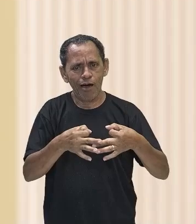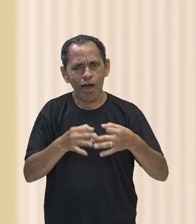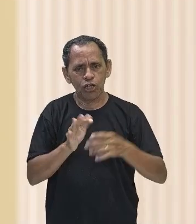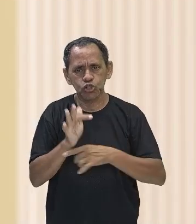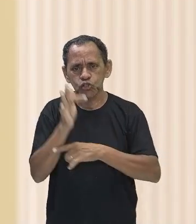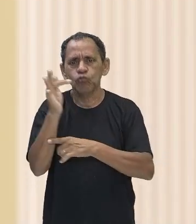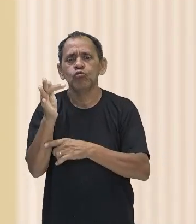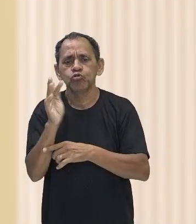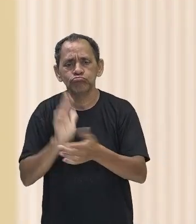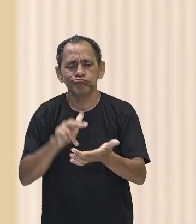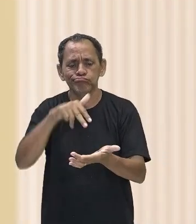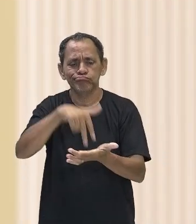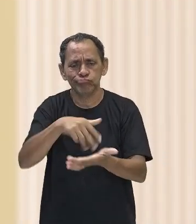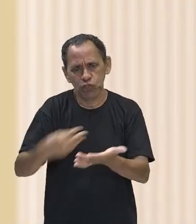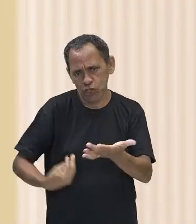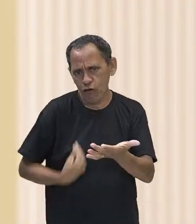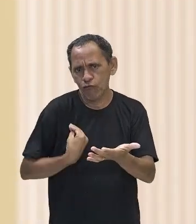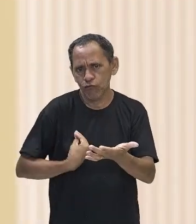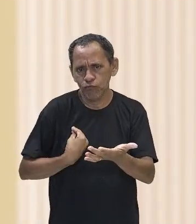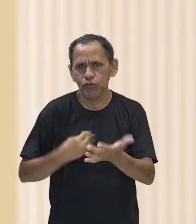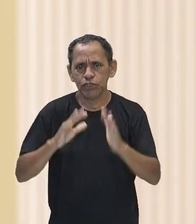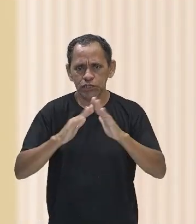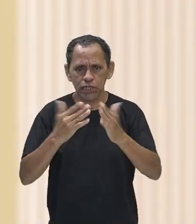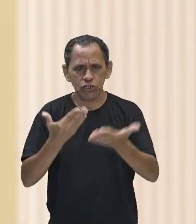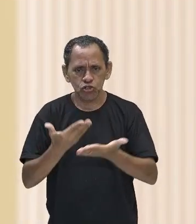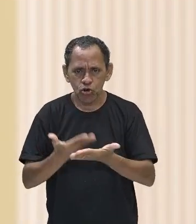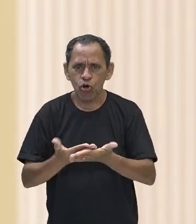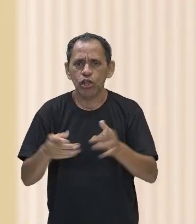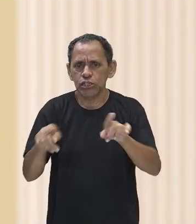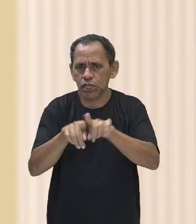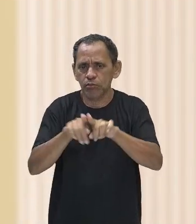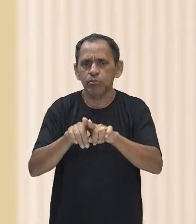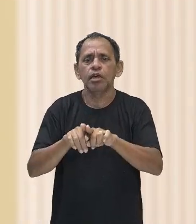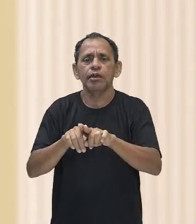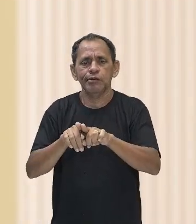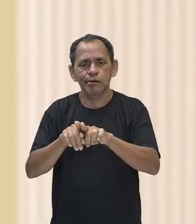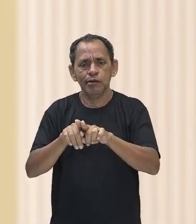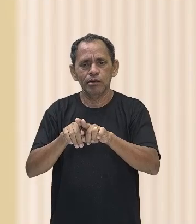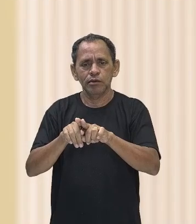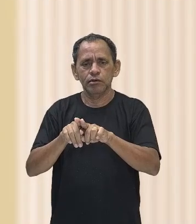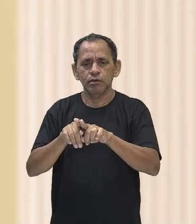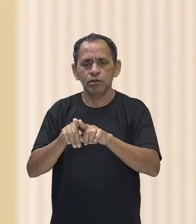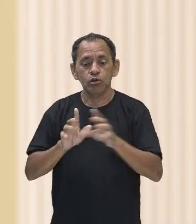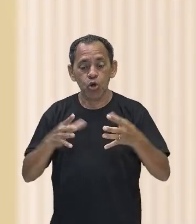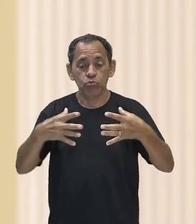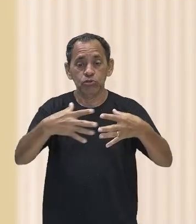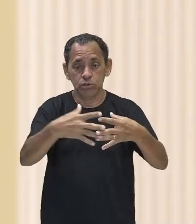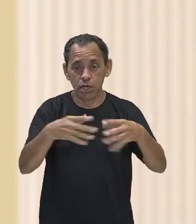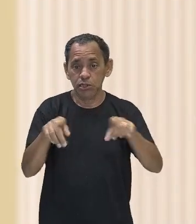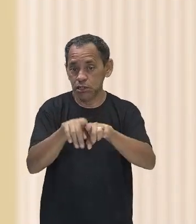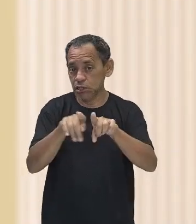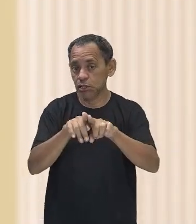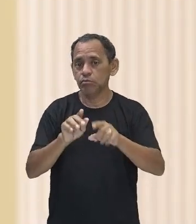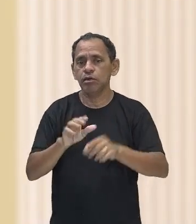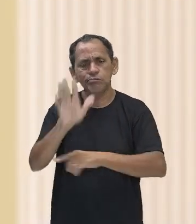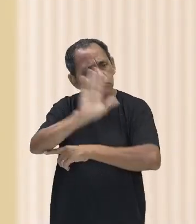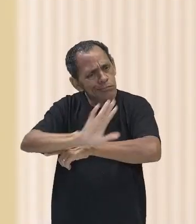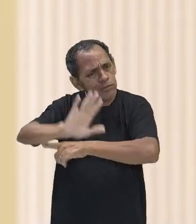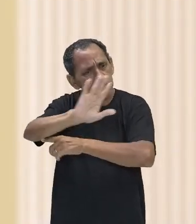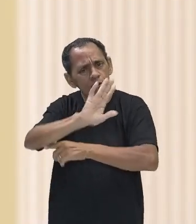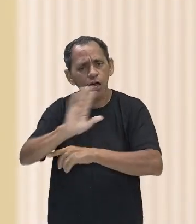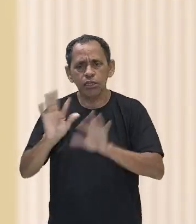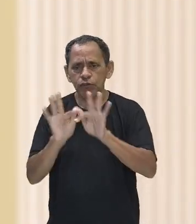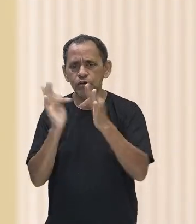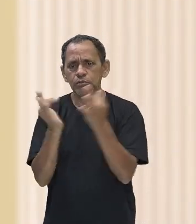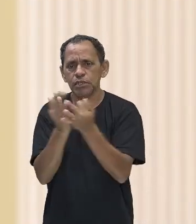o protagonismo na sua vida, na sua escola, na sua comunidade aí em geral, na sua família,